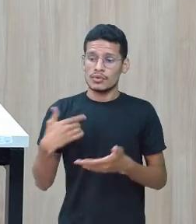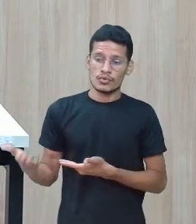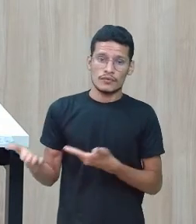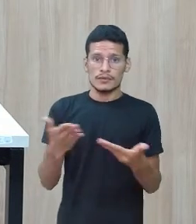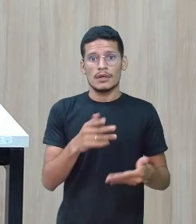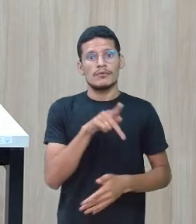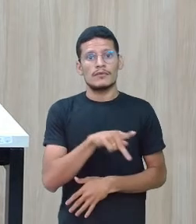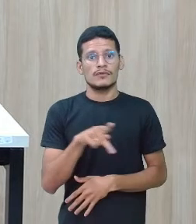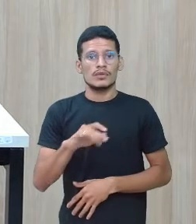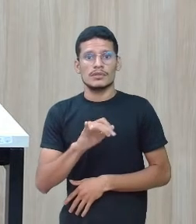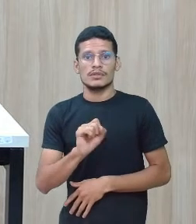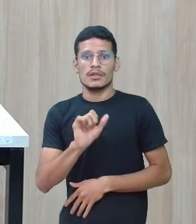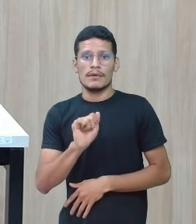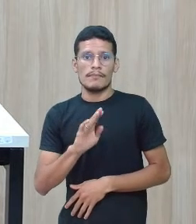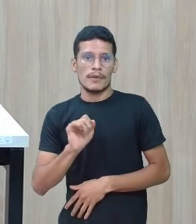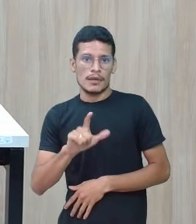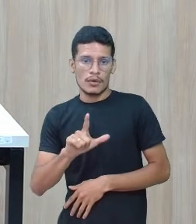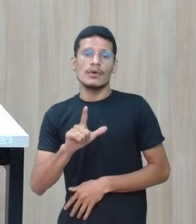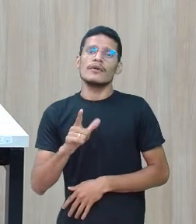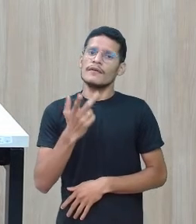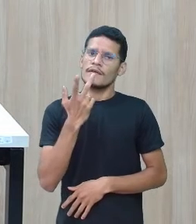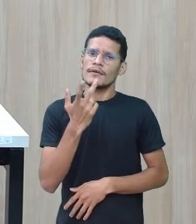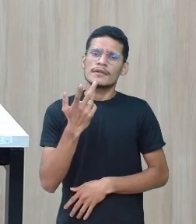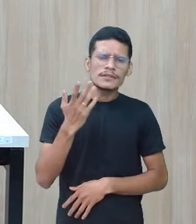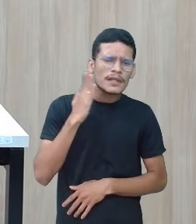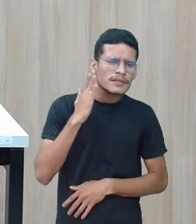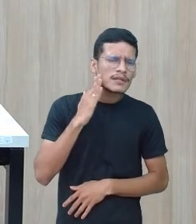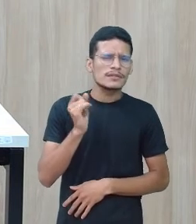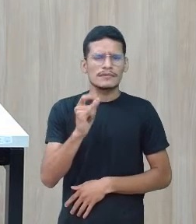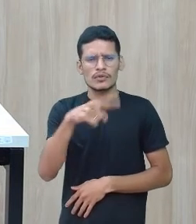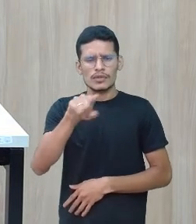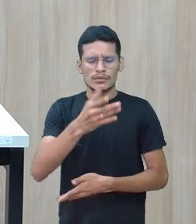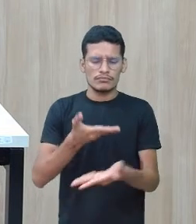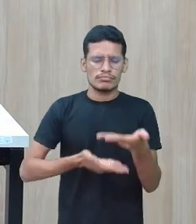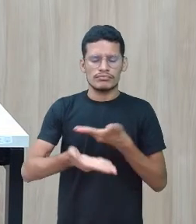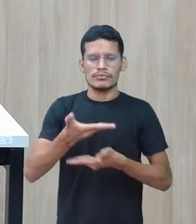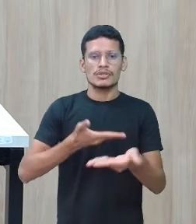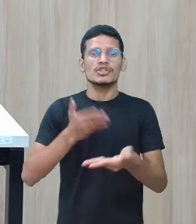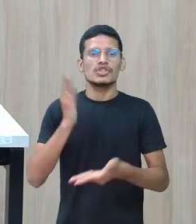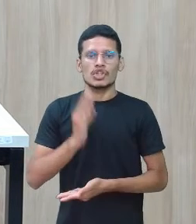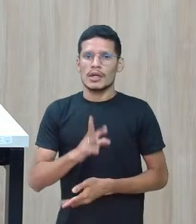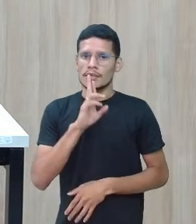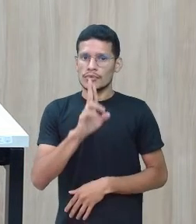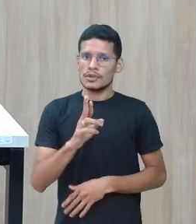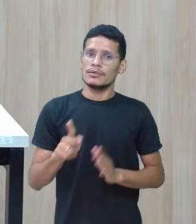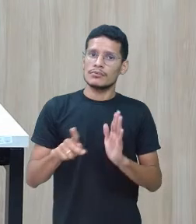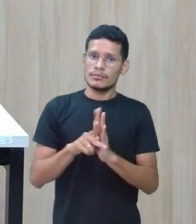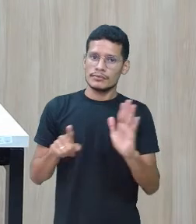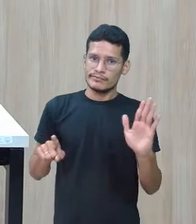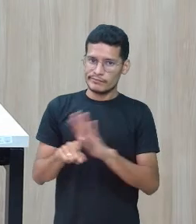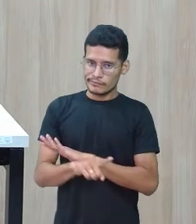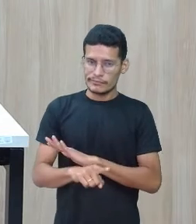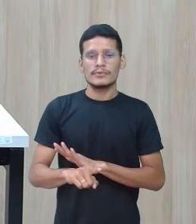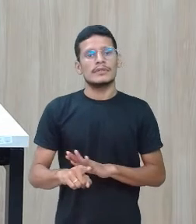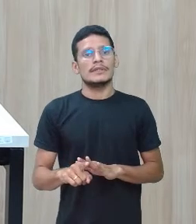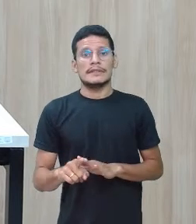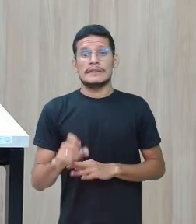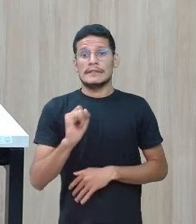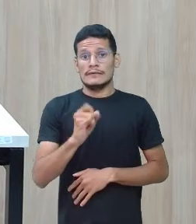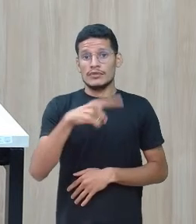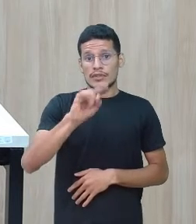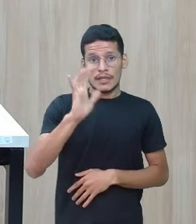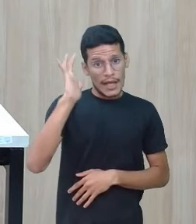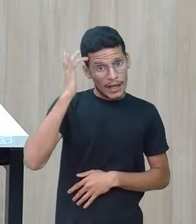a professora Isabel para saber se vocês estão bem ligadinhos e se já estão respondendo aí essa questão, se vocês